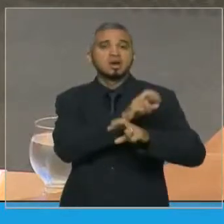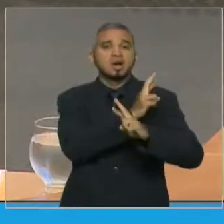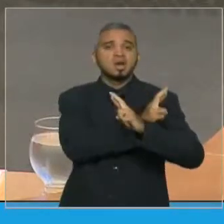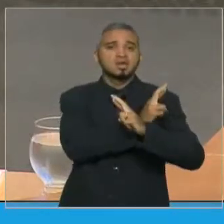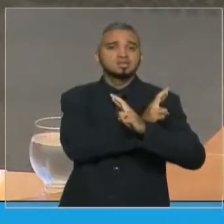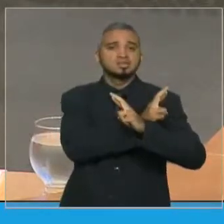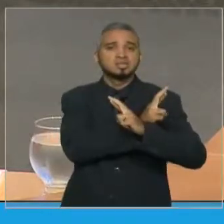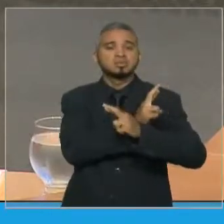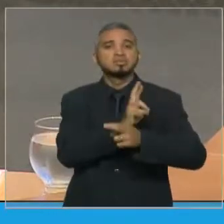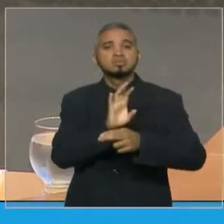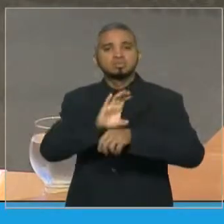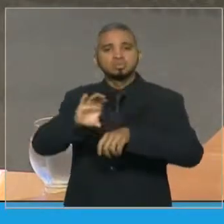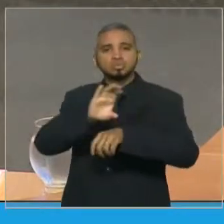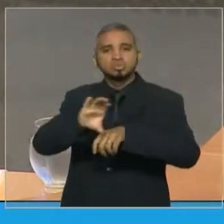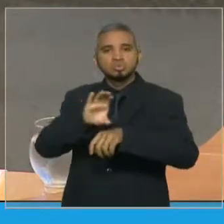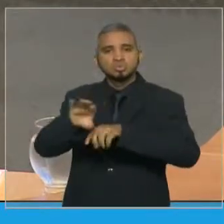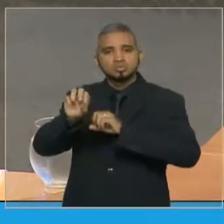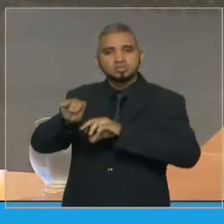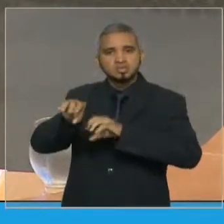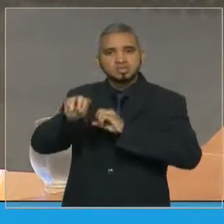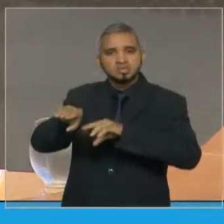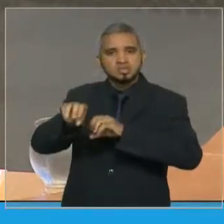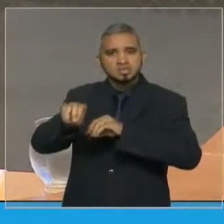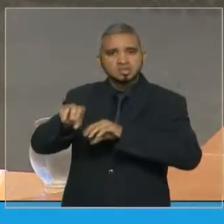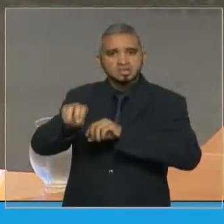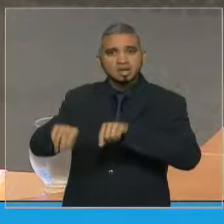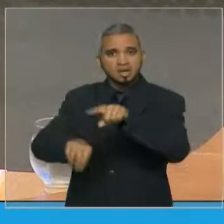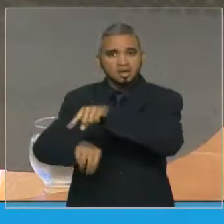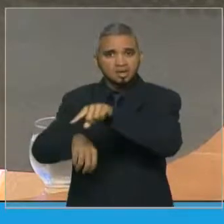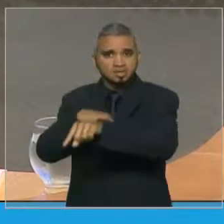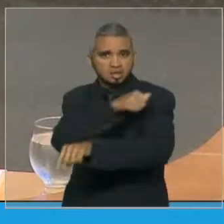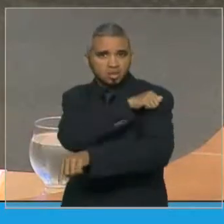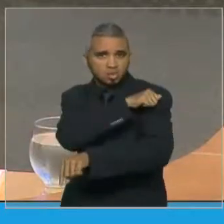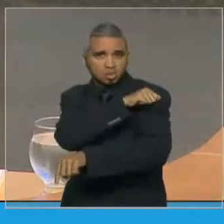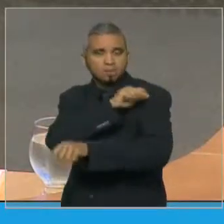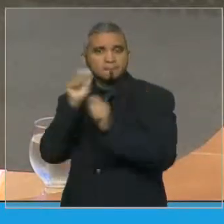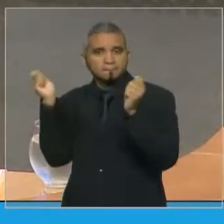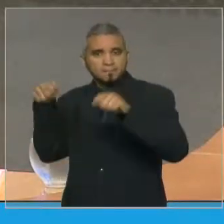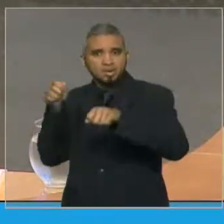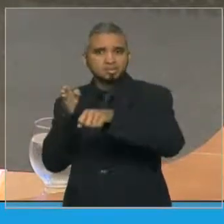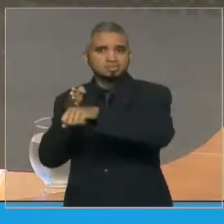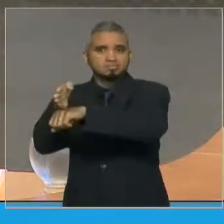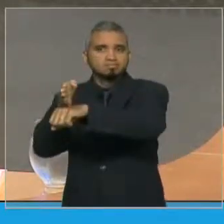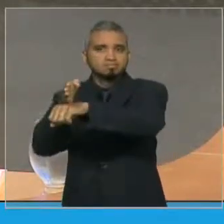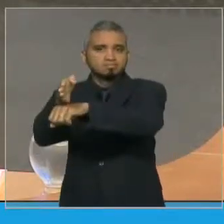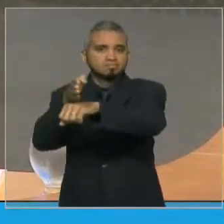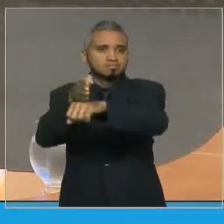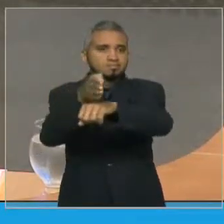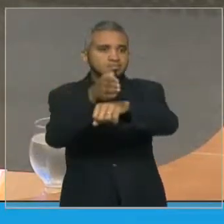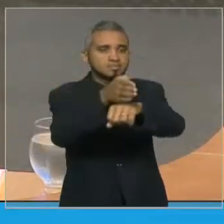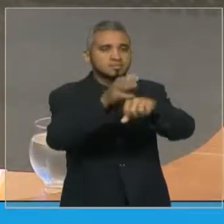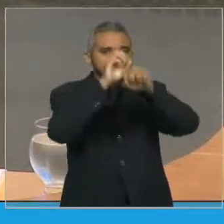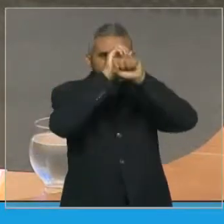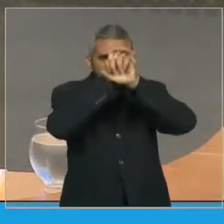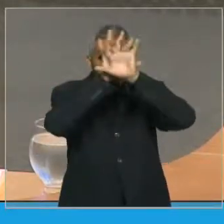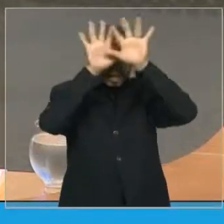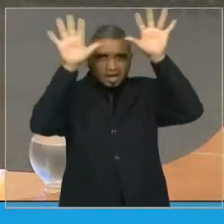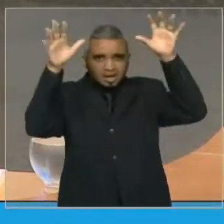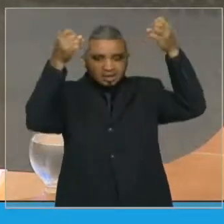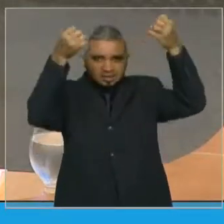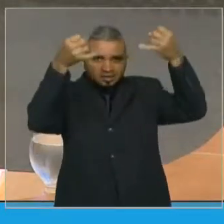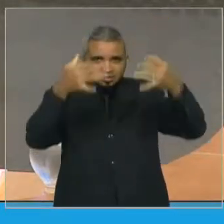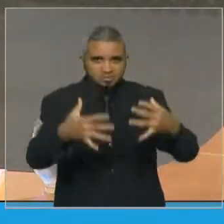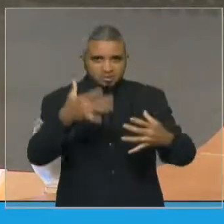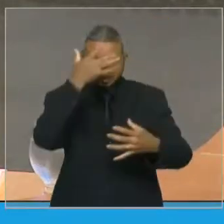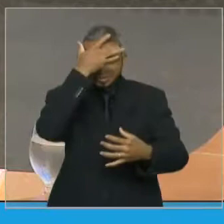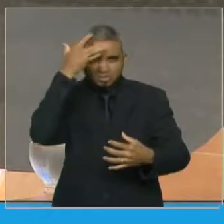à população de baixa renda, micro e pequenas empresas. Hoje em dia, contamos com mais de 300 NAFs.